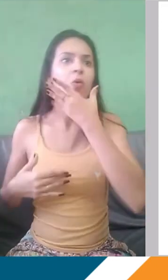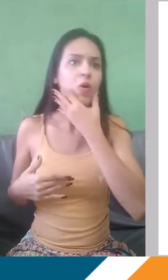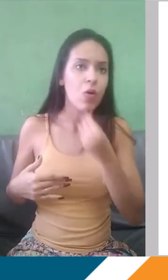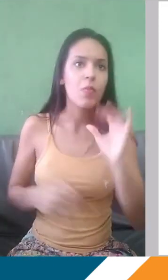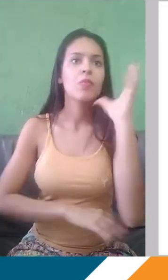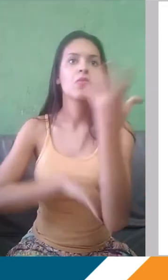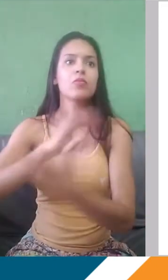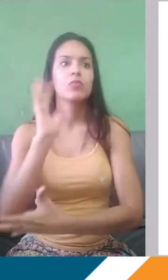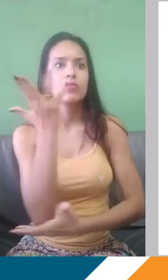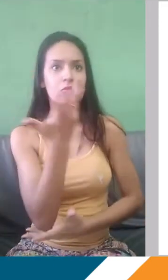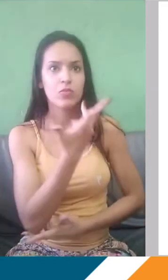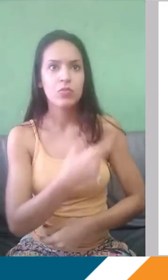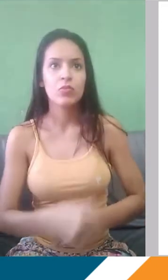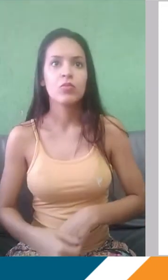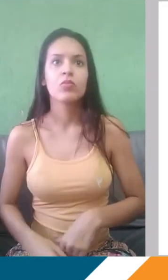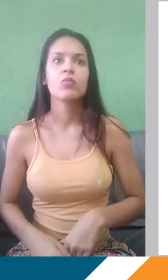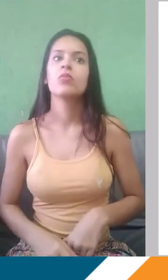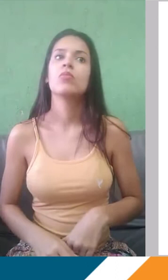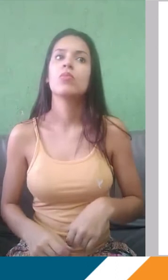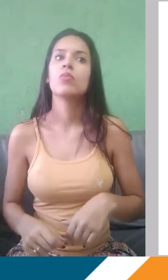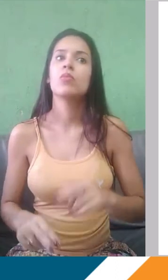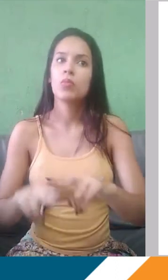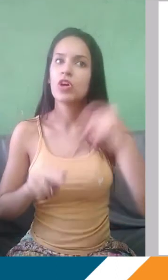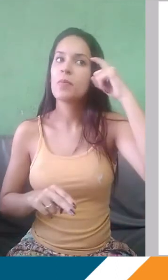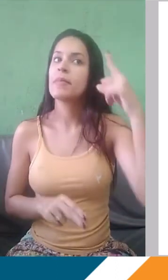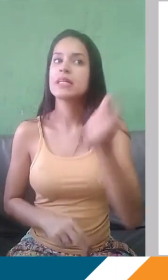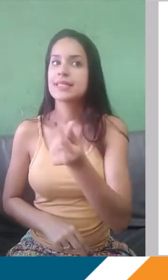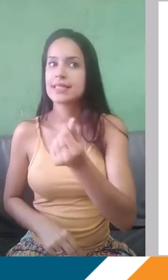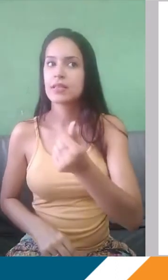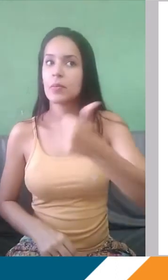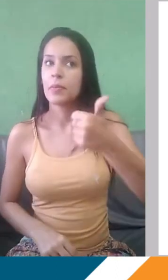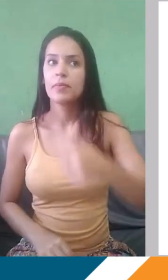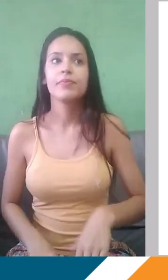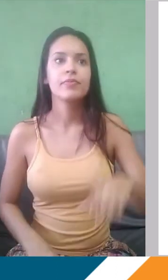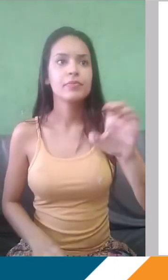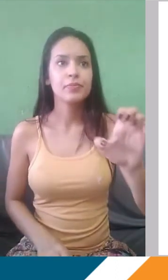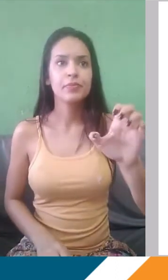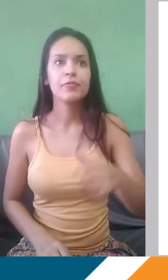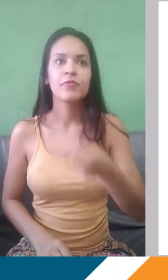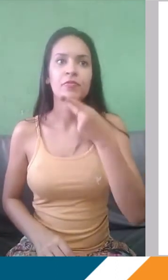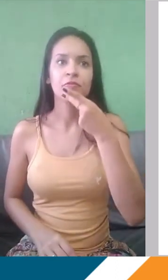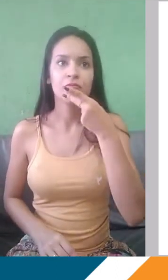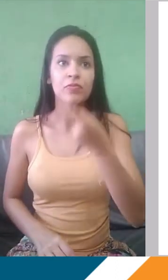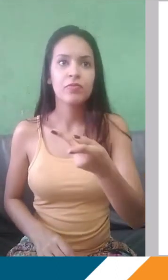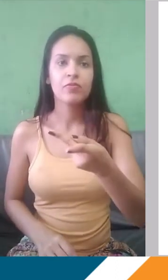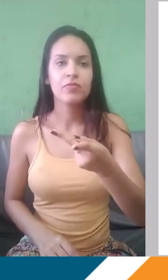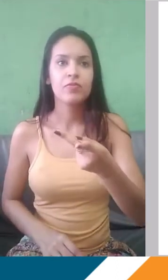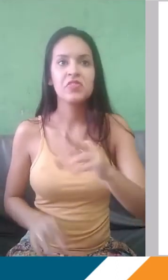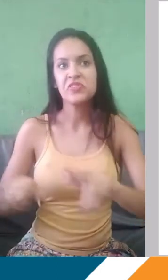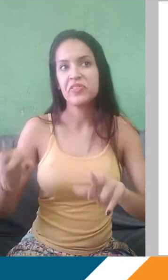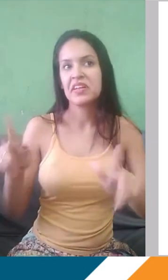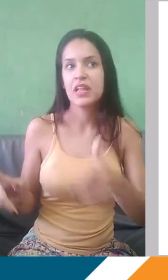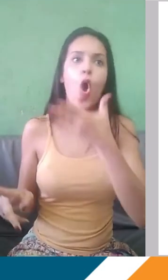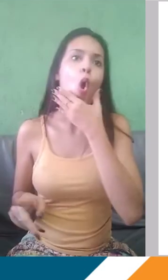motivado por questões econômicas. Nessa questão, estamos trabalhando com a linguagem não verbal, ou seja,